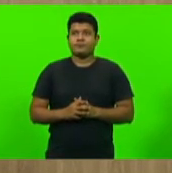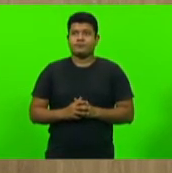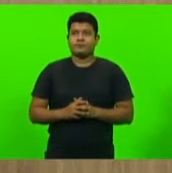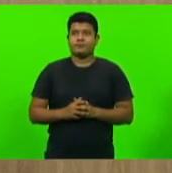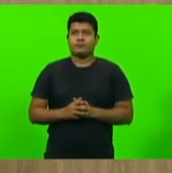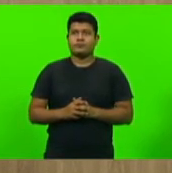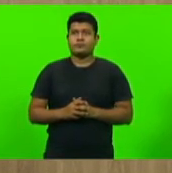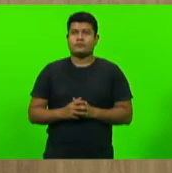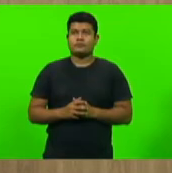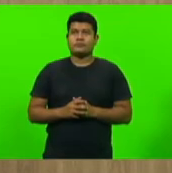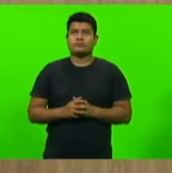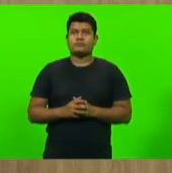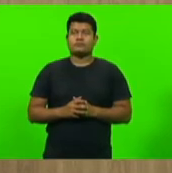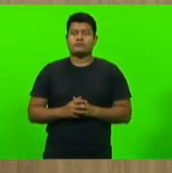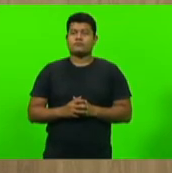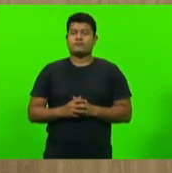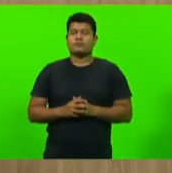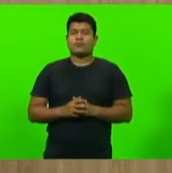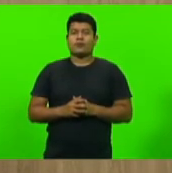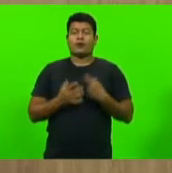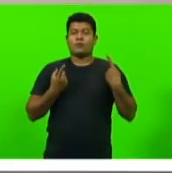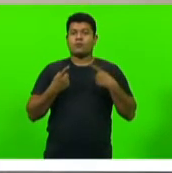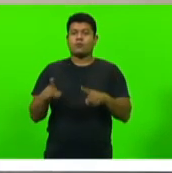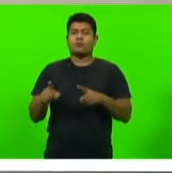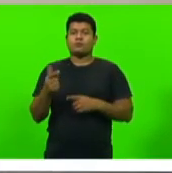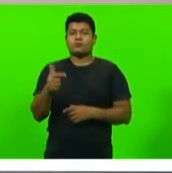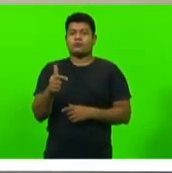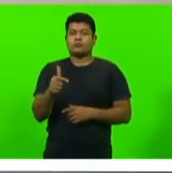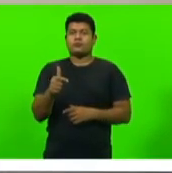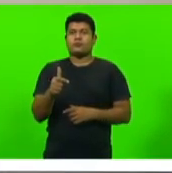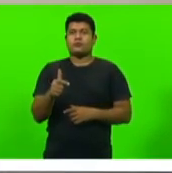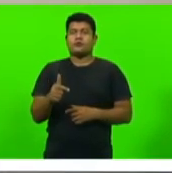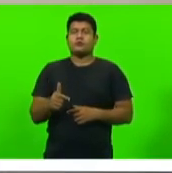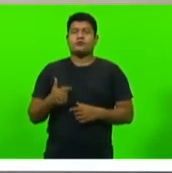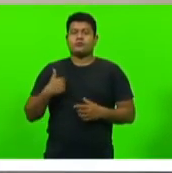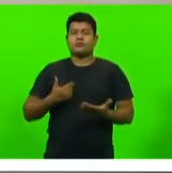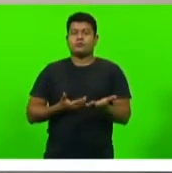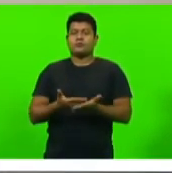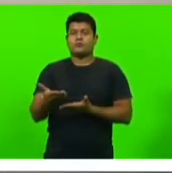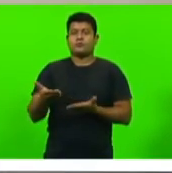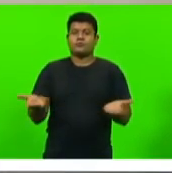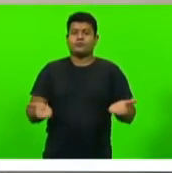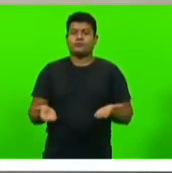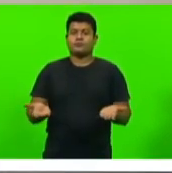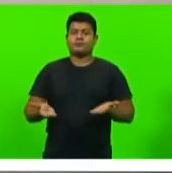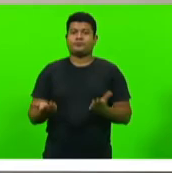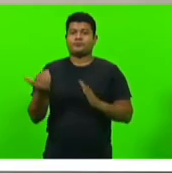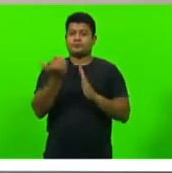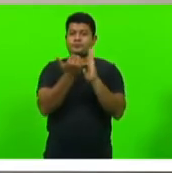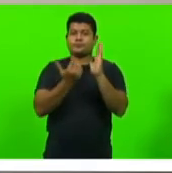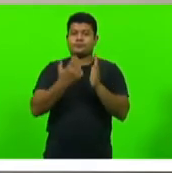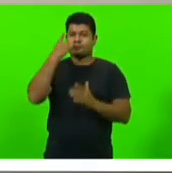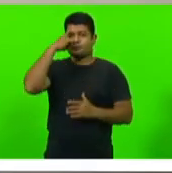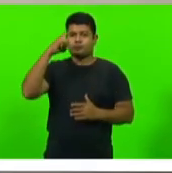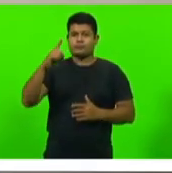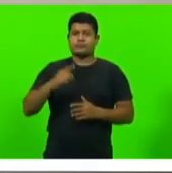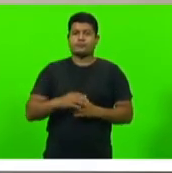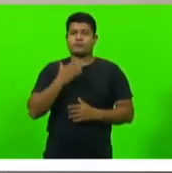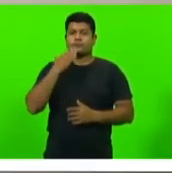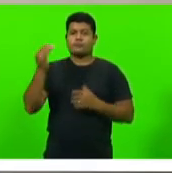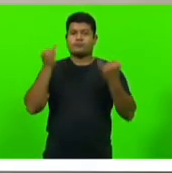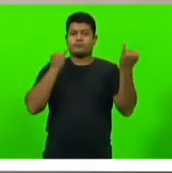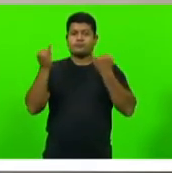Não havendo objeção dos senhores líderes, ordem do dia. Pedidos